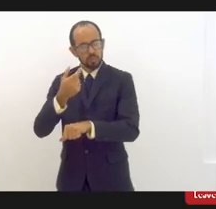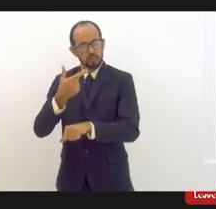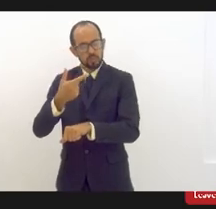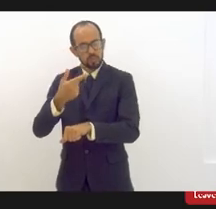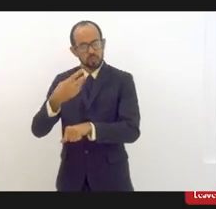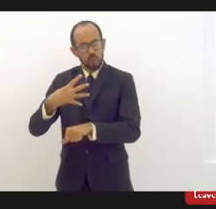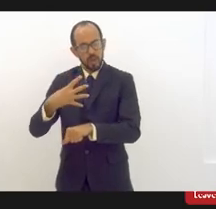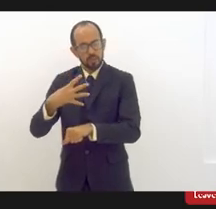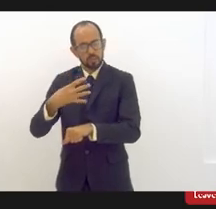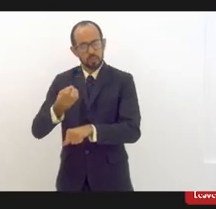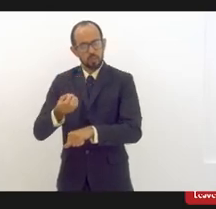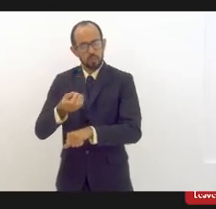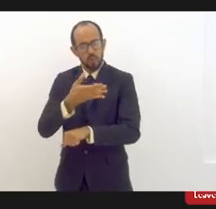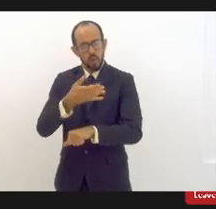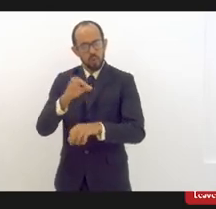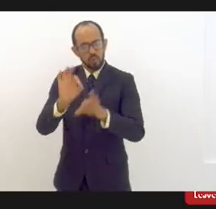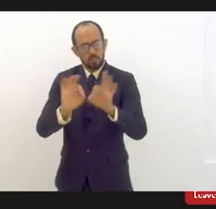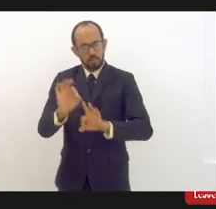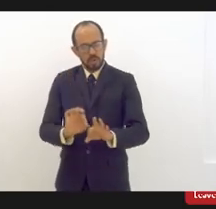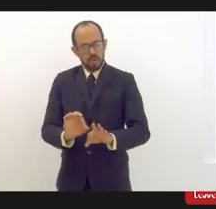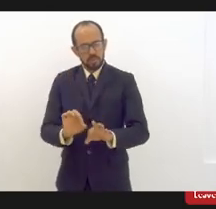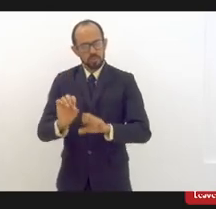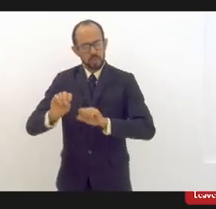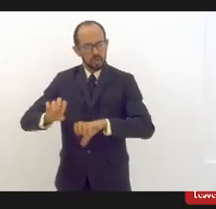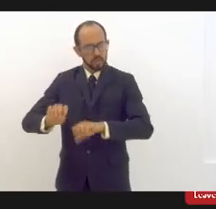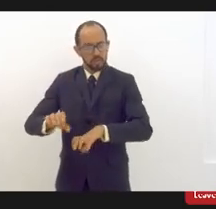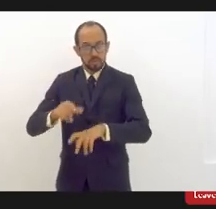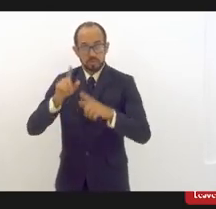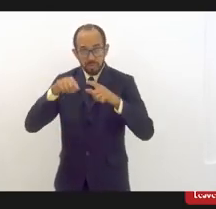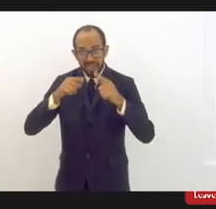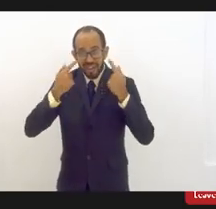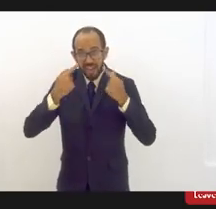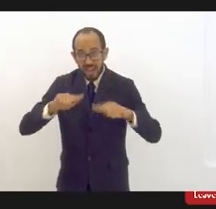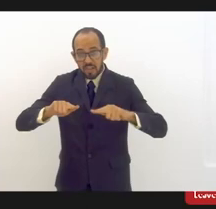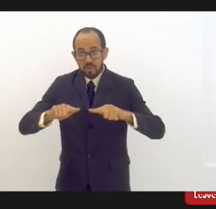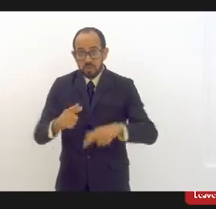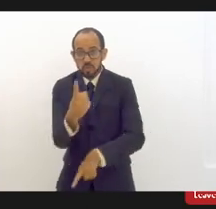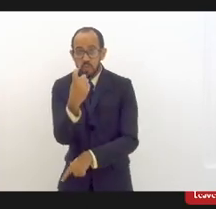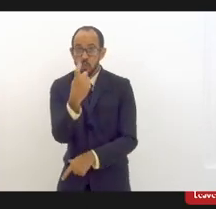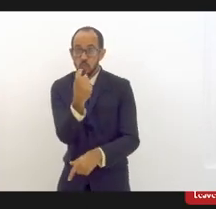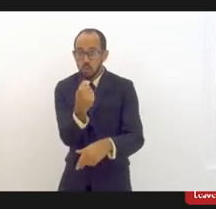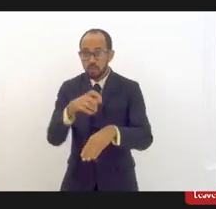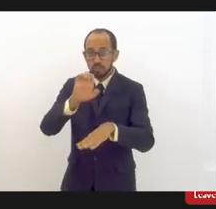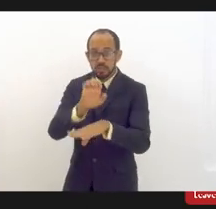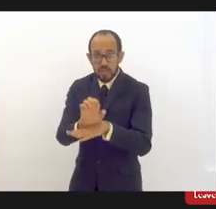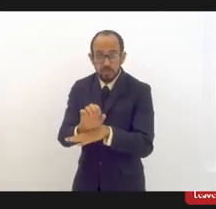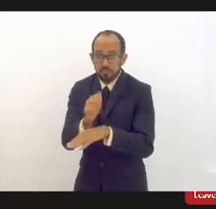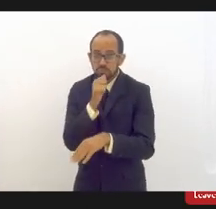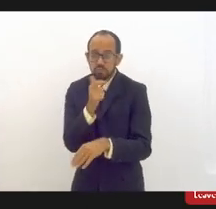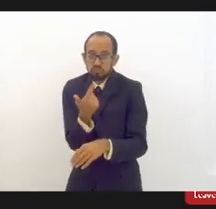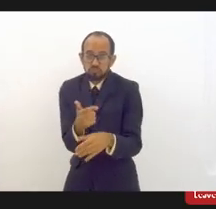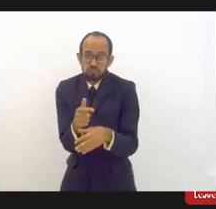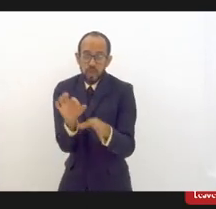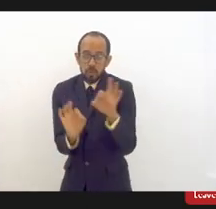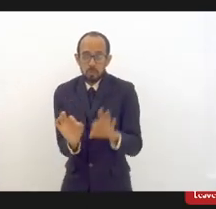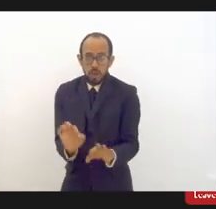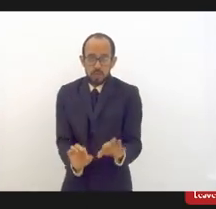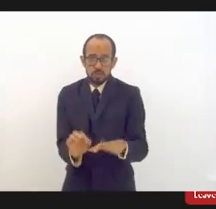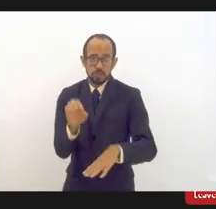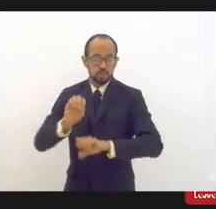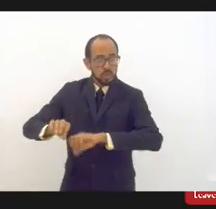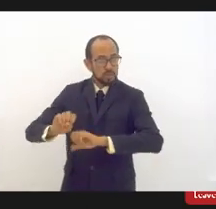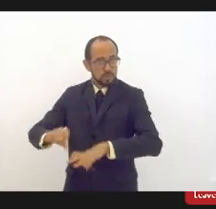Plano Nacional de Educação. Isso é muito grave. Nós somos o único estado da federação que não tem um plano estadual de educação aprovado.